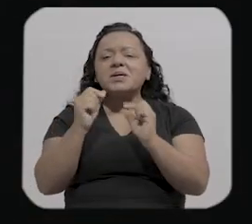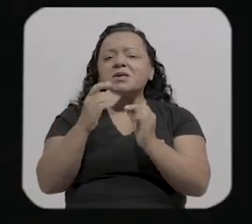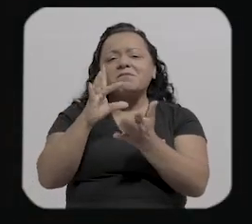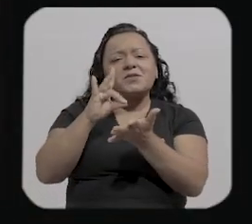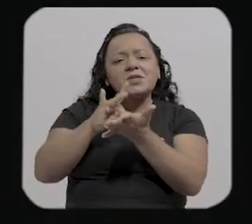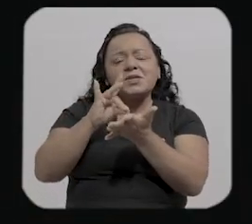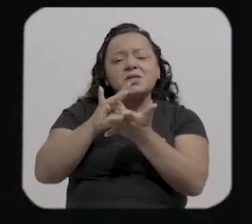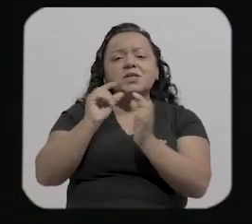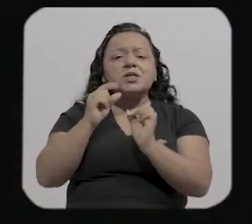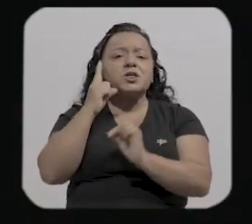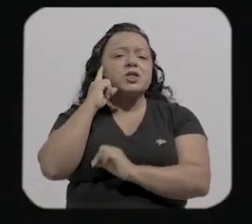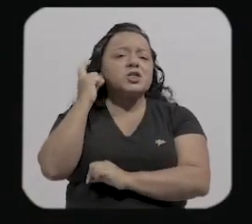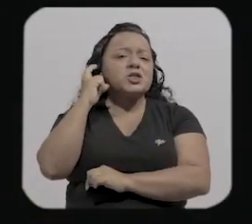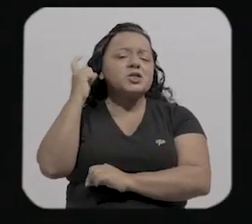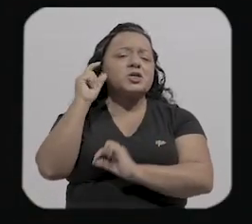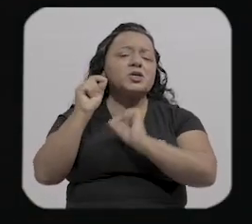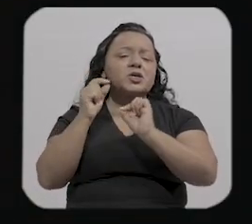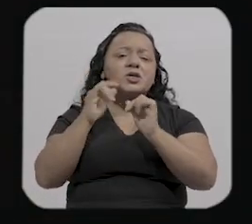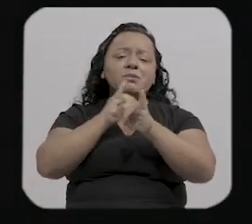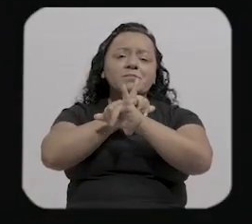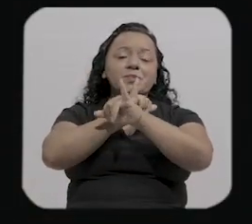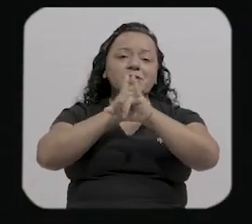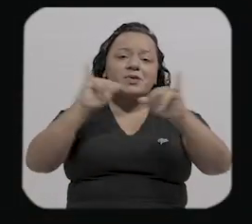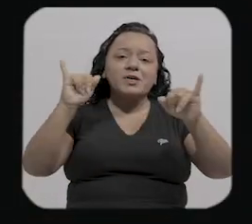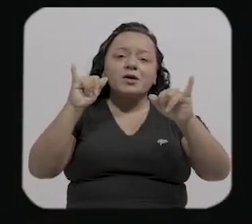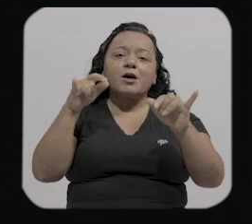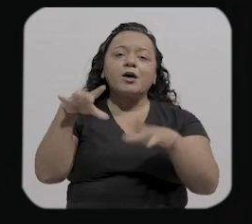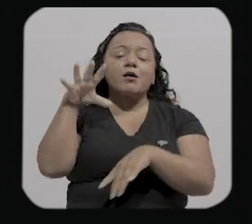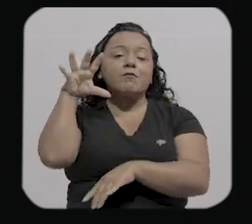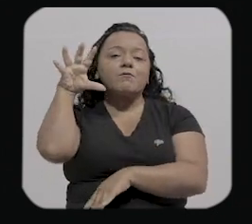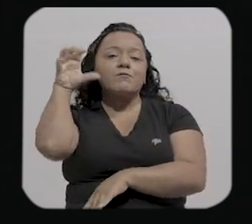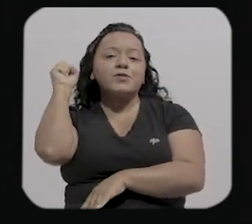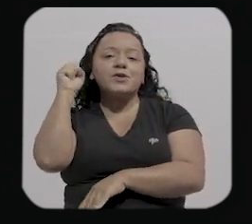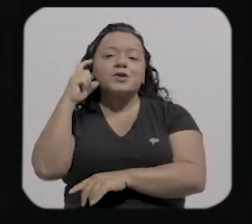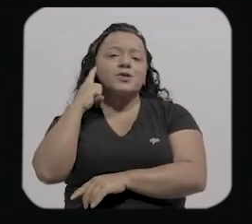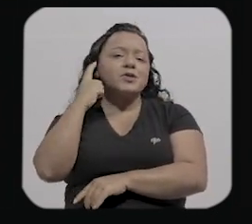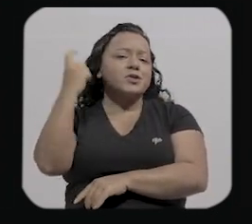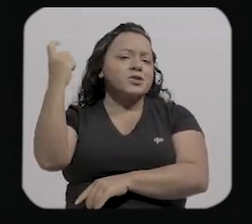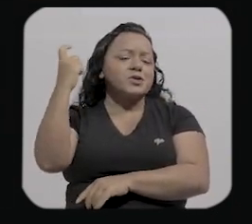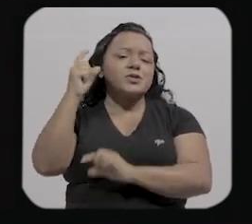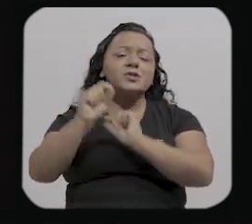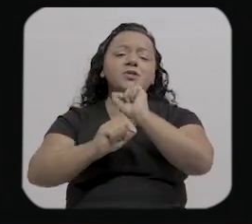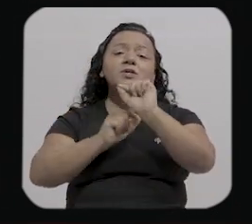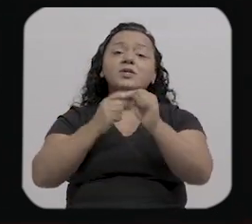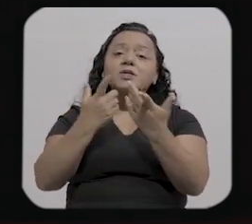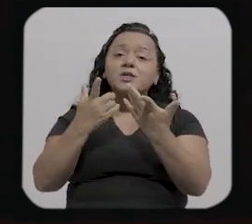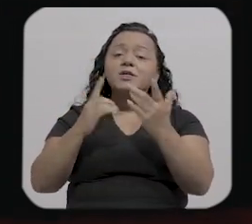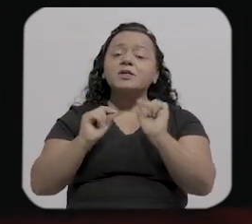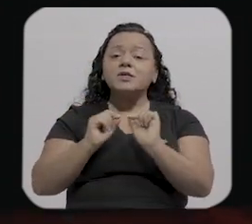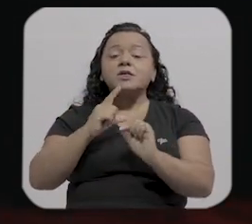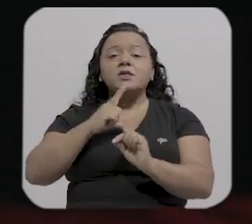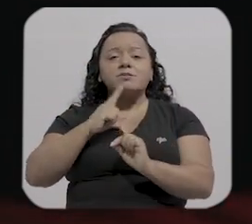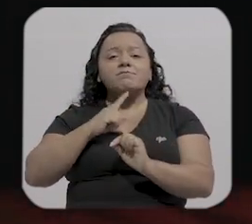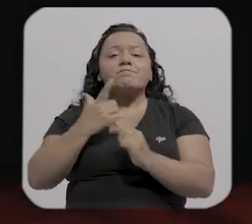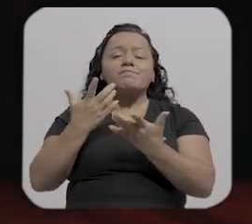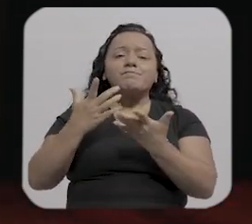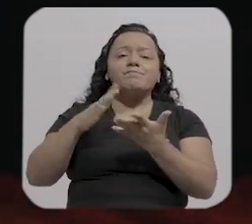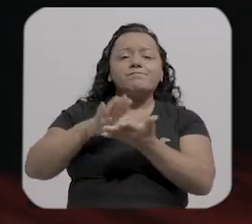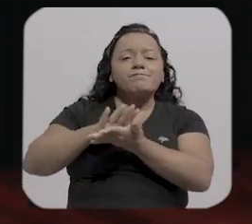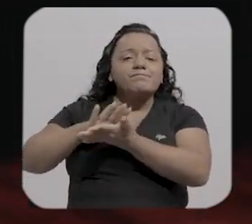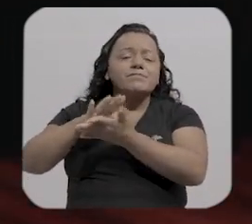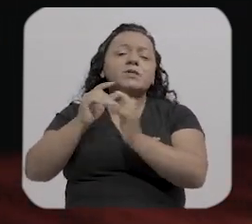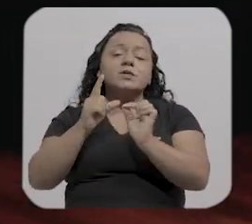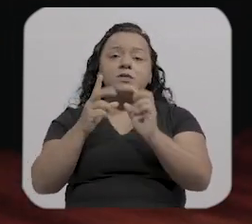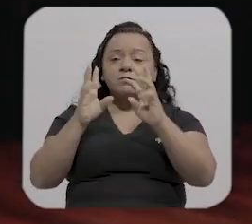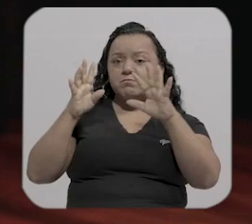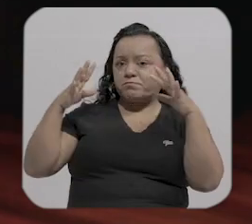é verdadeiro, uma época que os sons se propagavam, das cidades se propagavam, se ouvia o som. Hoje os prédios já empatam, já tem aquela barreira.